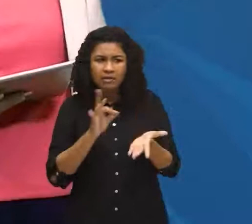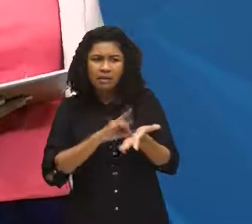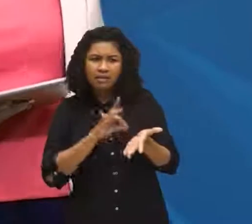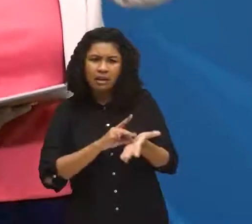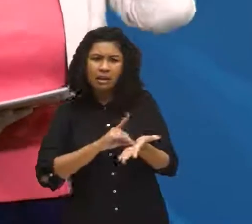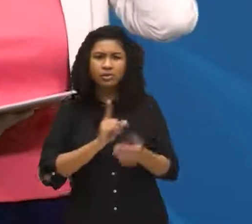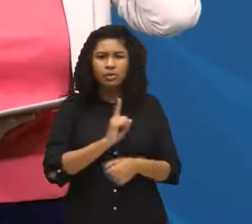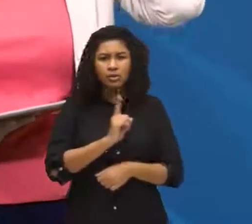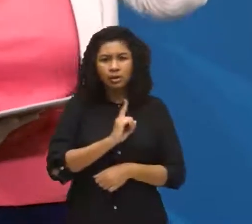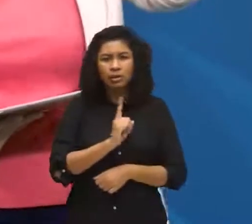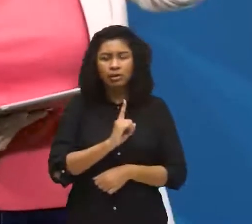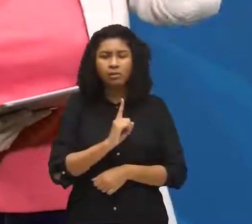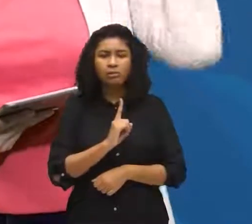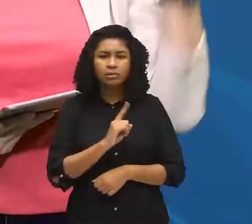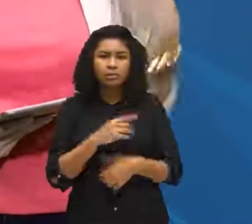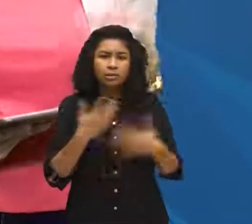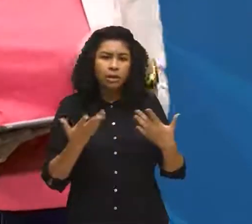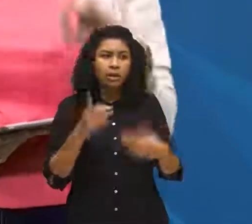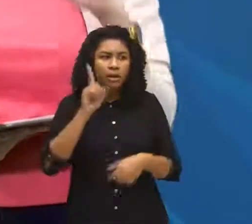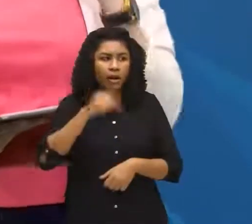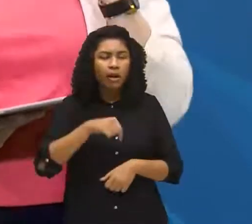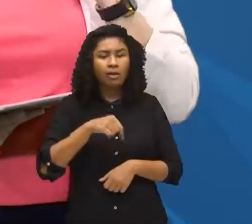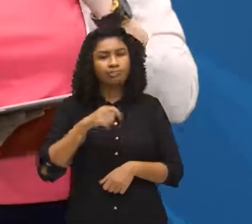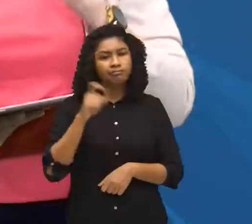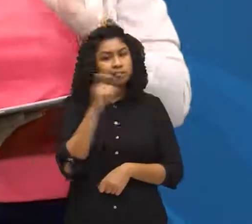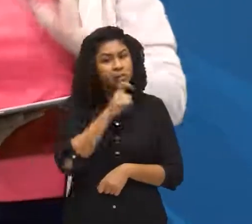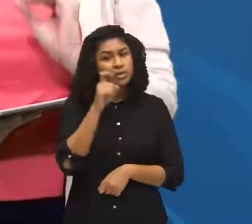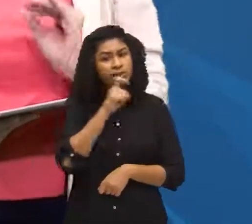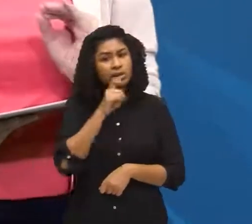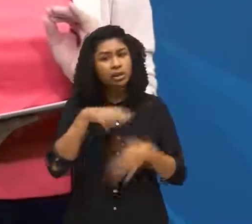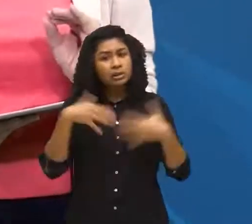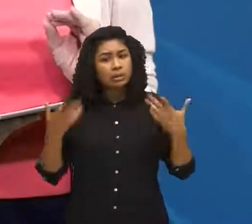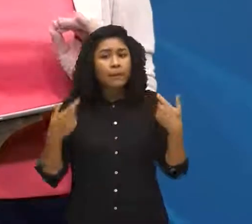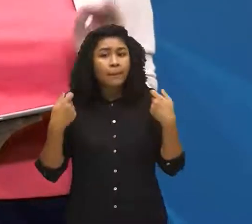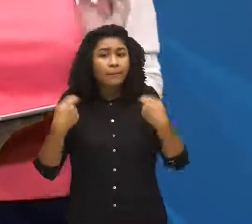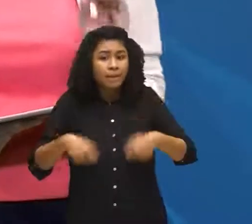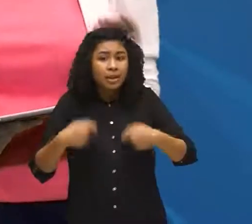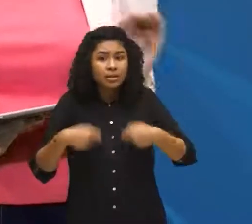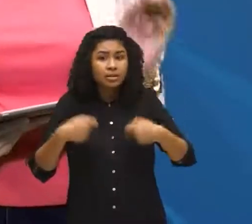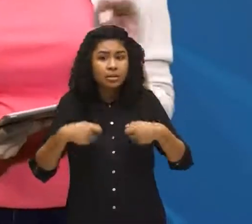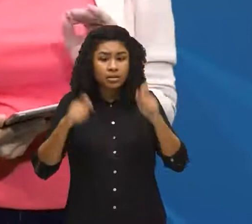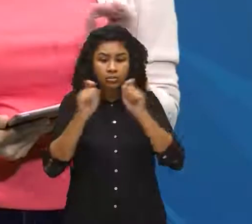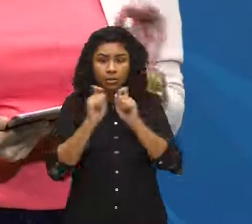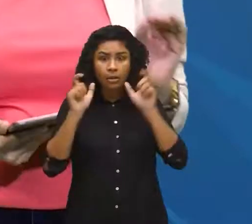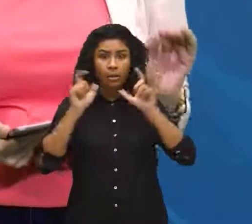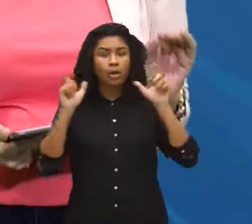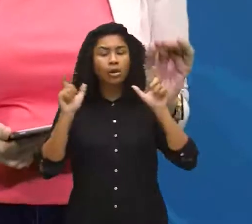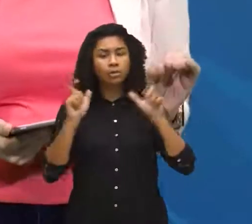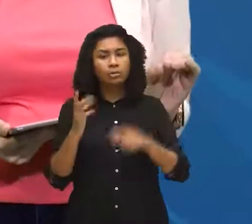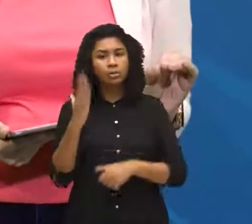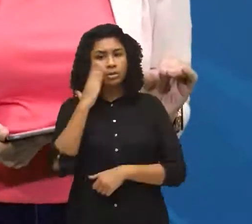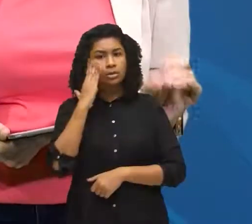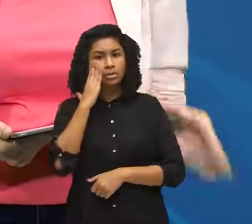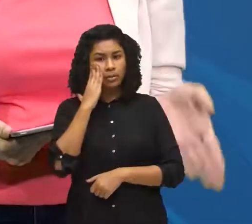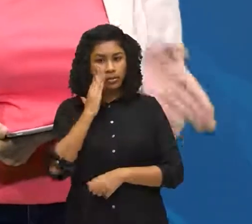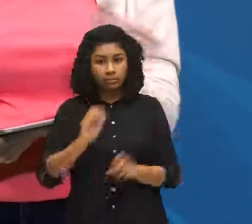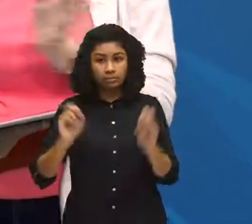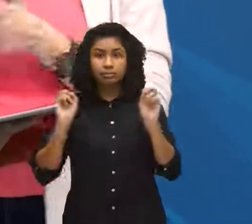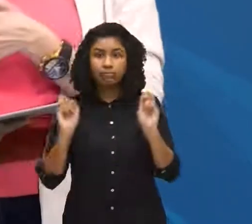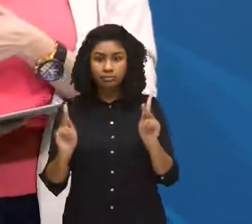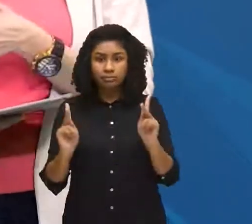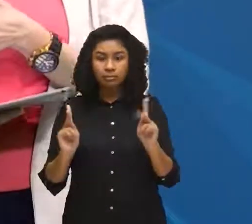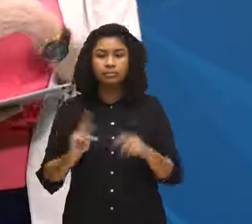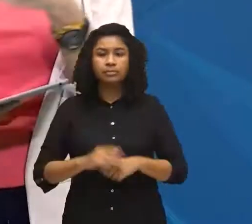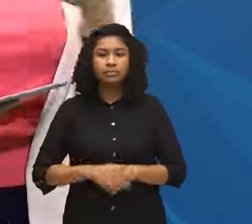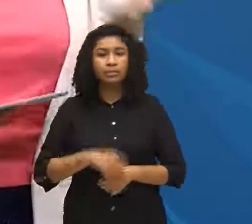não, é realmente uma fake news. Então a gente precisa abrir os olhos para saber que nem tudo que parece é. Né? Tanto